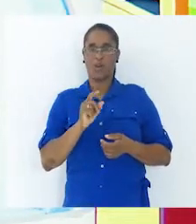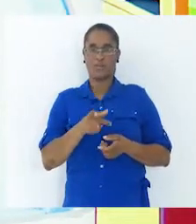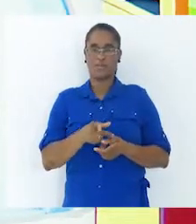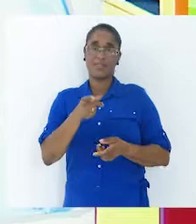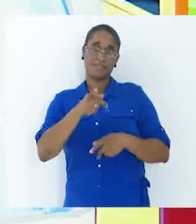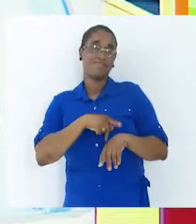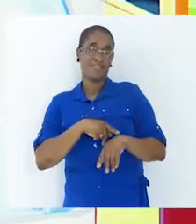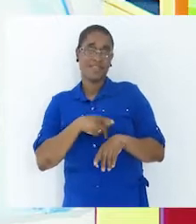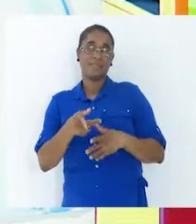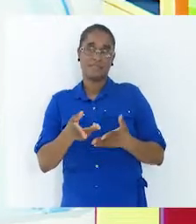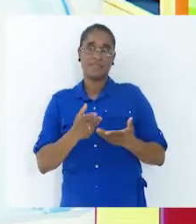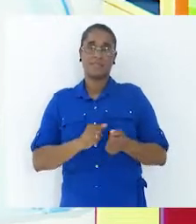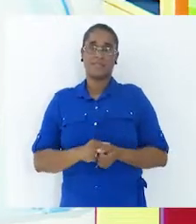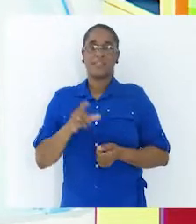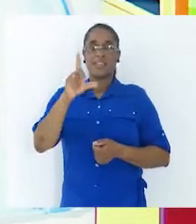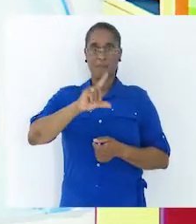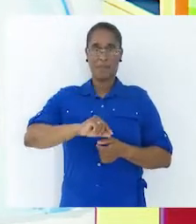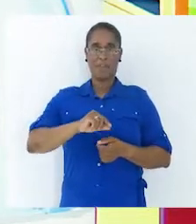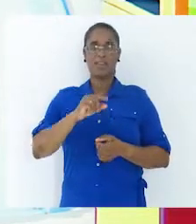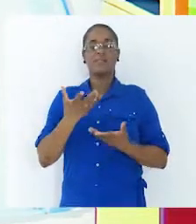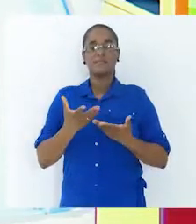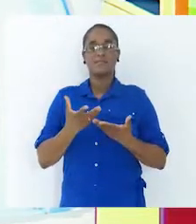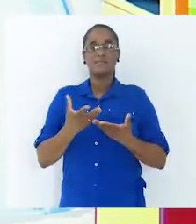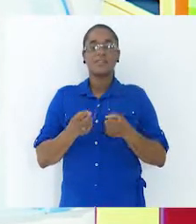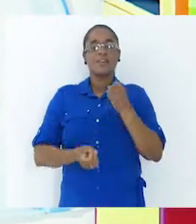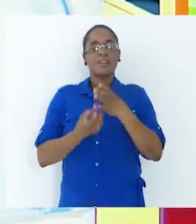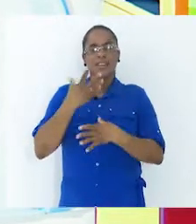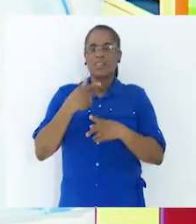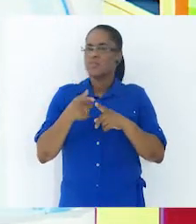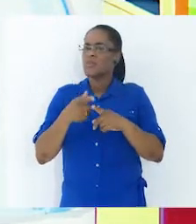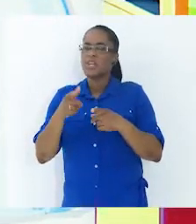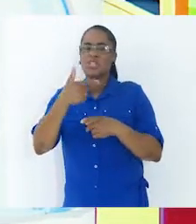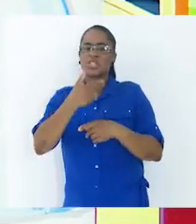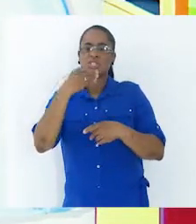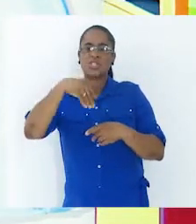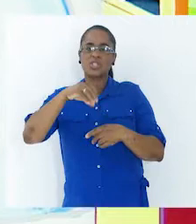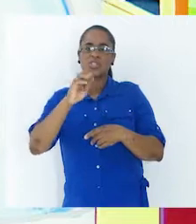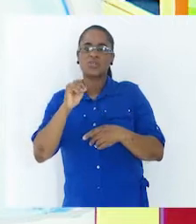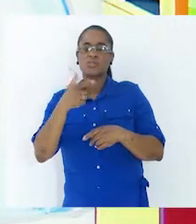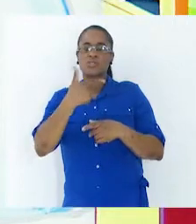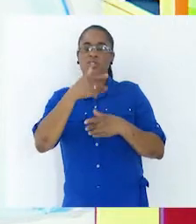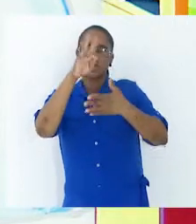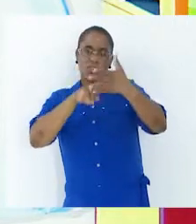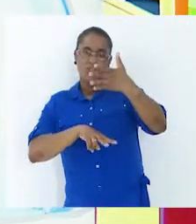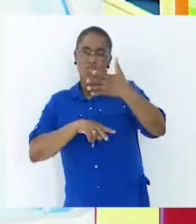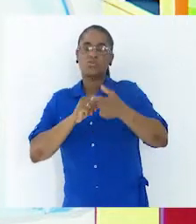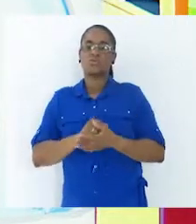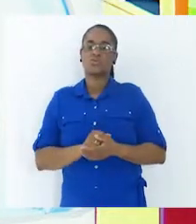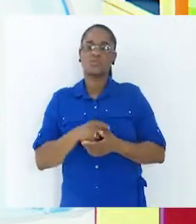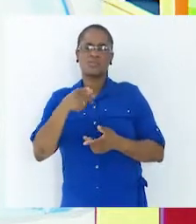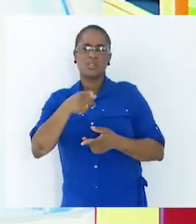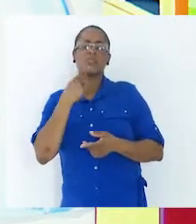época, neste período, também cria-se determinados tipos de texto e, neste caso, como é que se